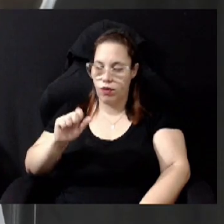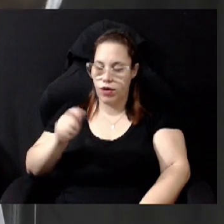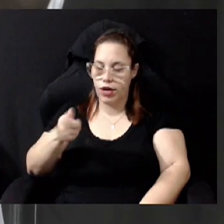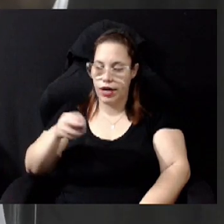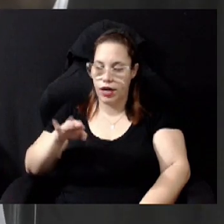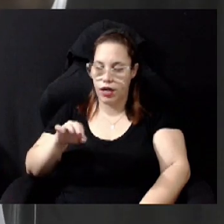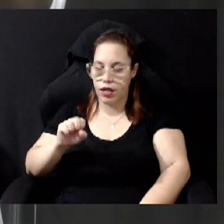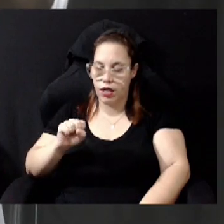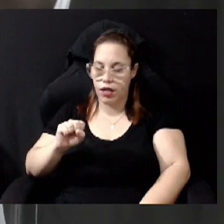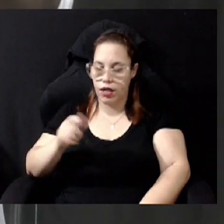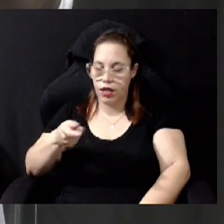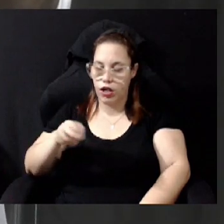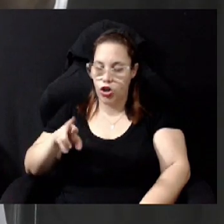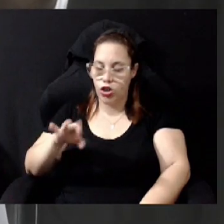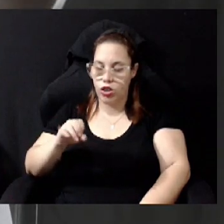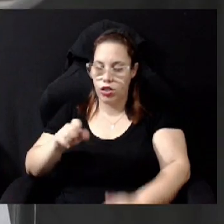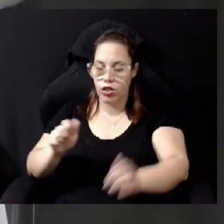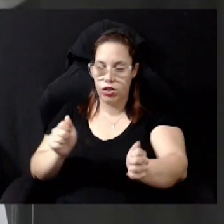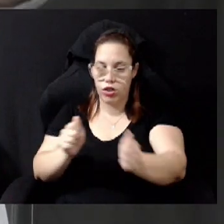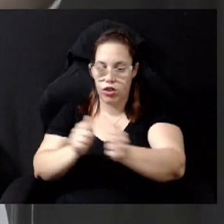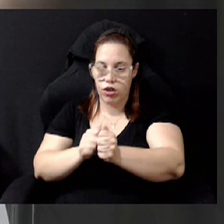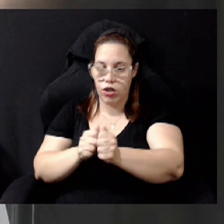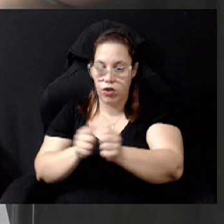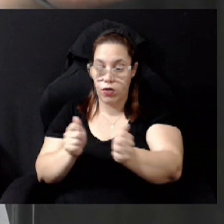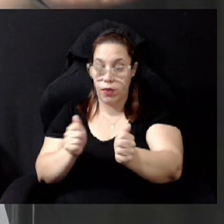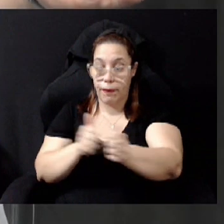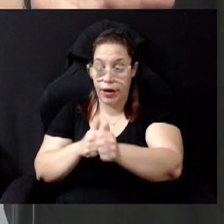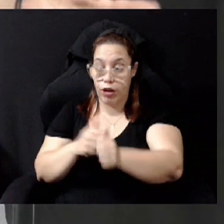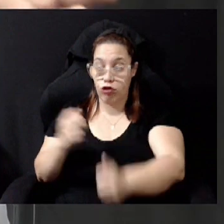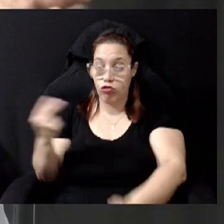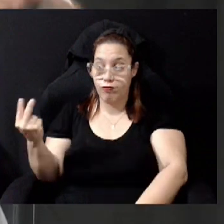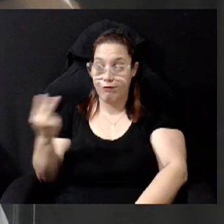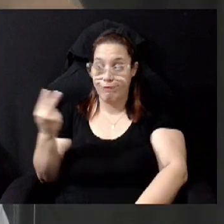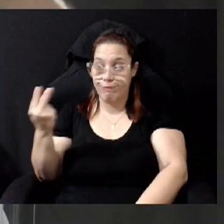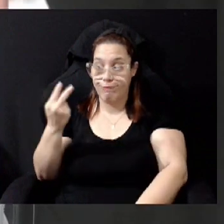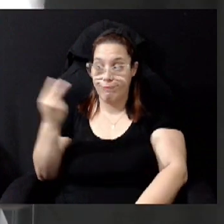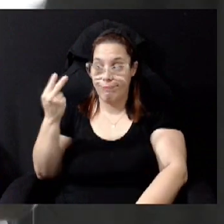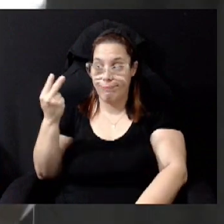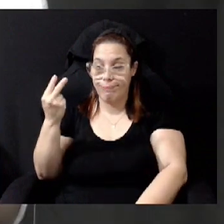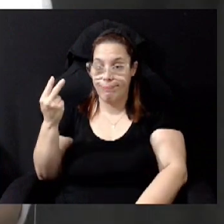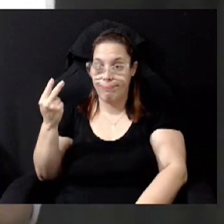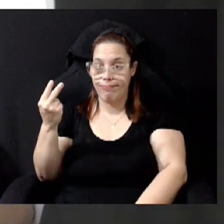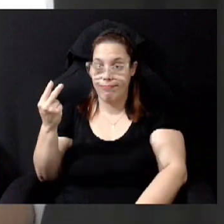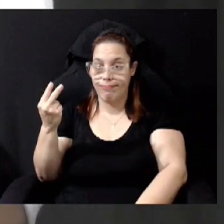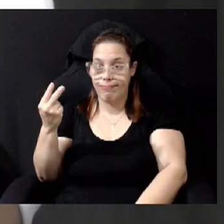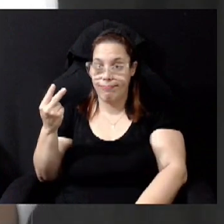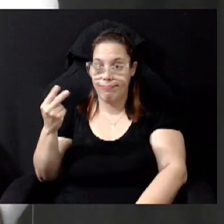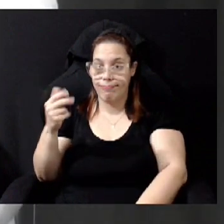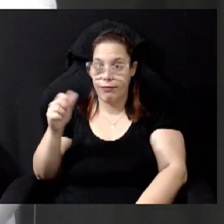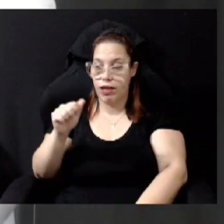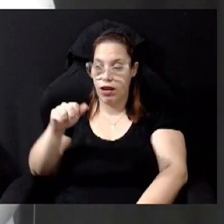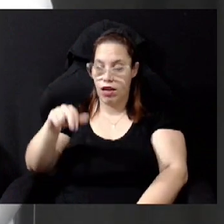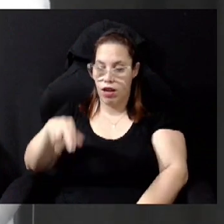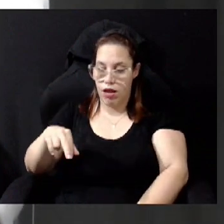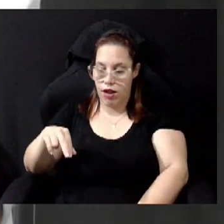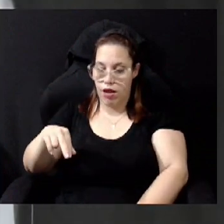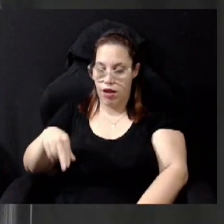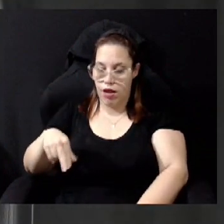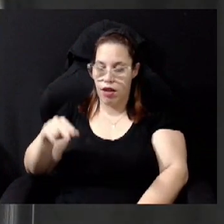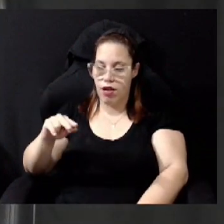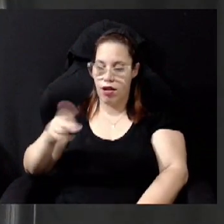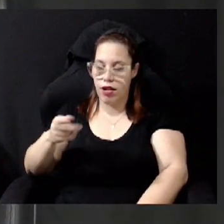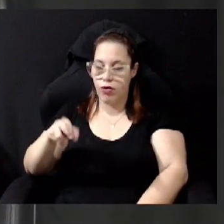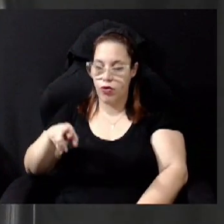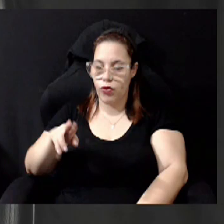chegando na divisa com Valinhos. Esse é o tamanho. Tendo a rodovia Anhanguera como limite, Anhanguera, Santos